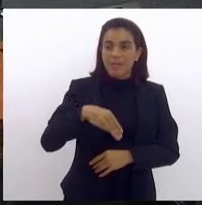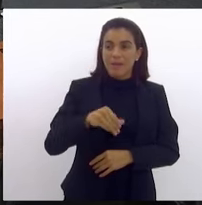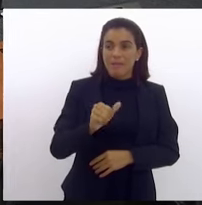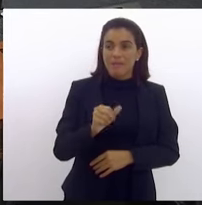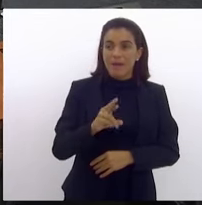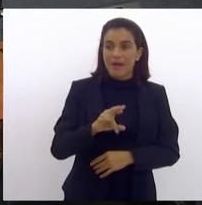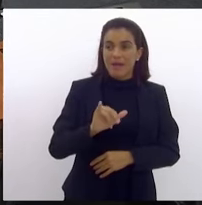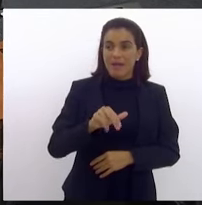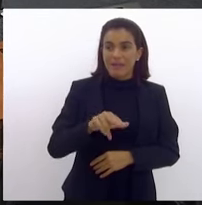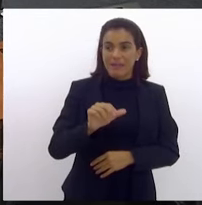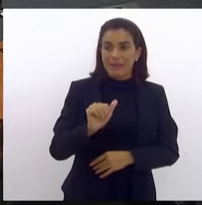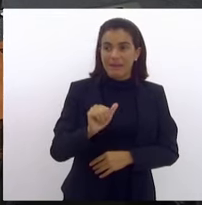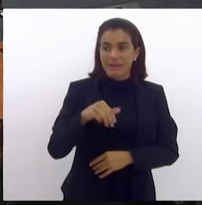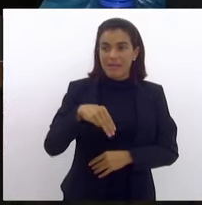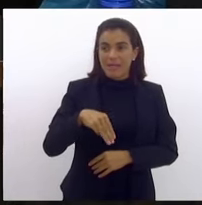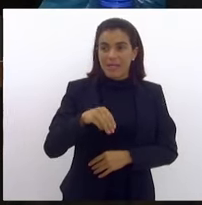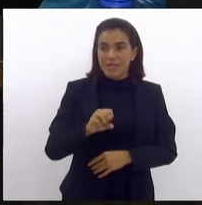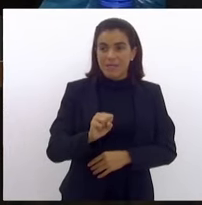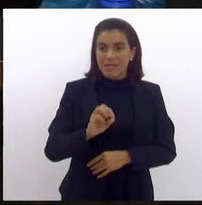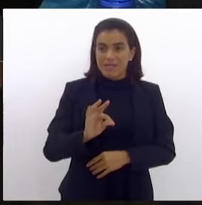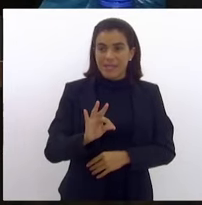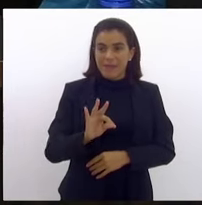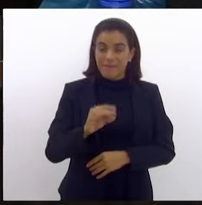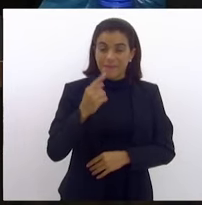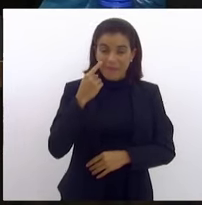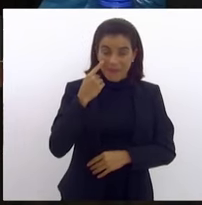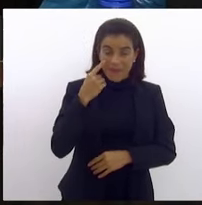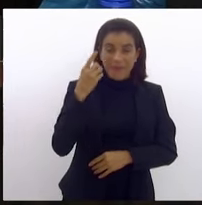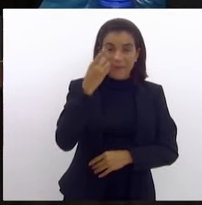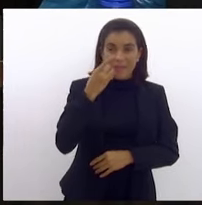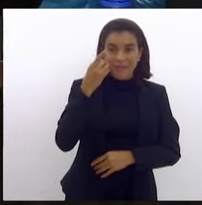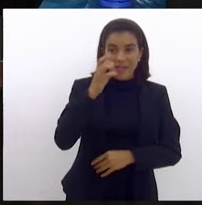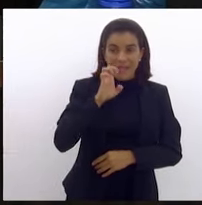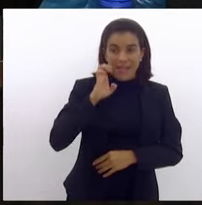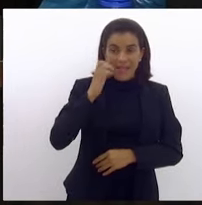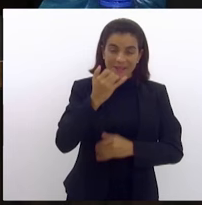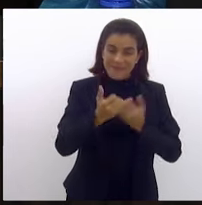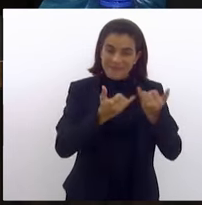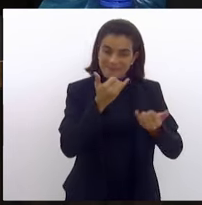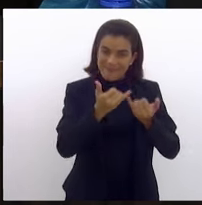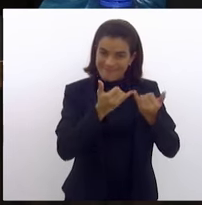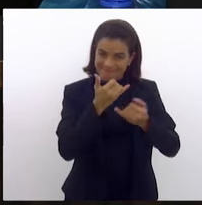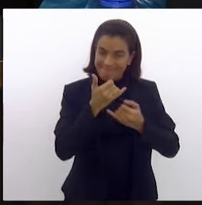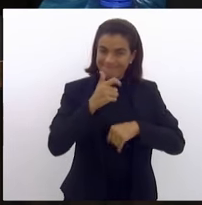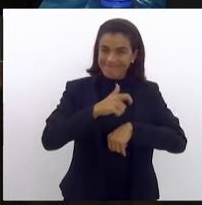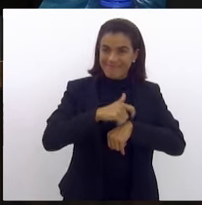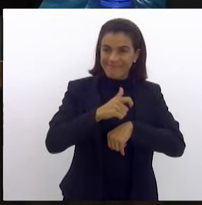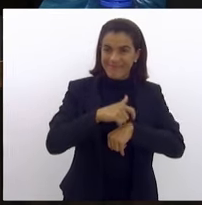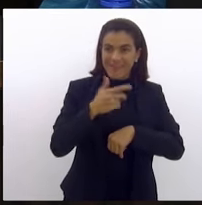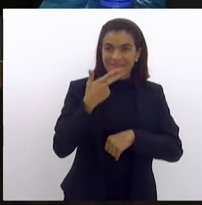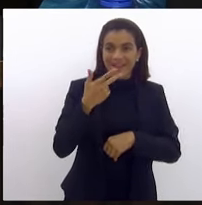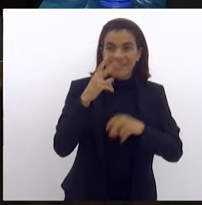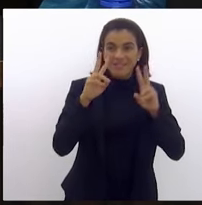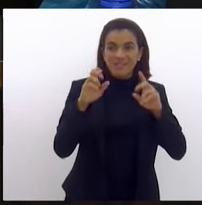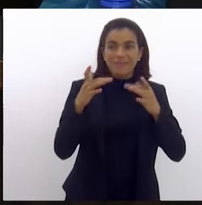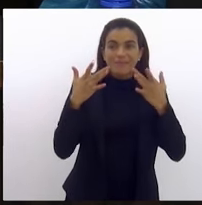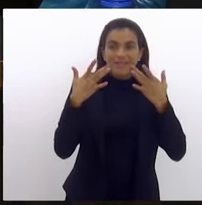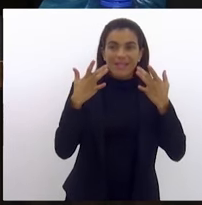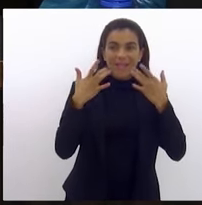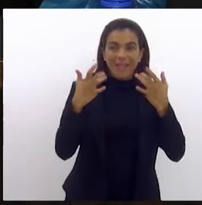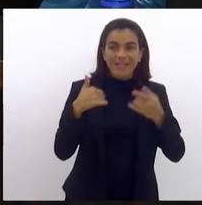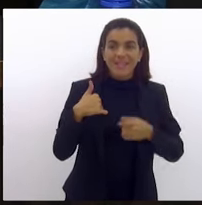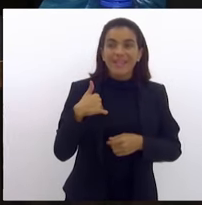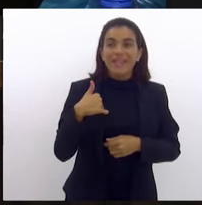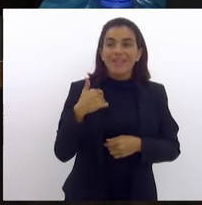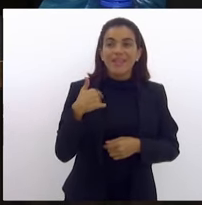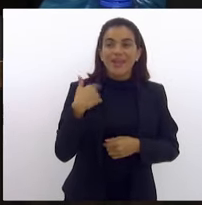do MST. E só para brincar, deputada Élica, eu estava aqui falando, Vossa Excelência falando de teatro, e eu